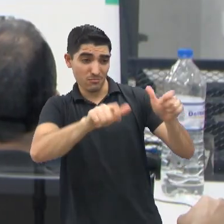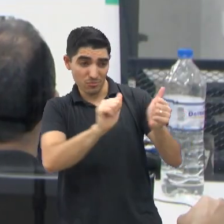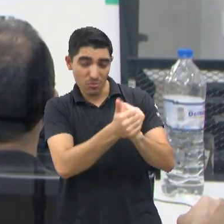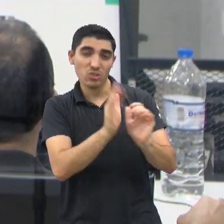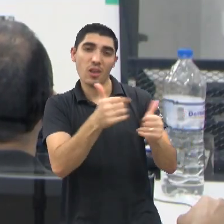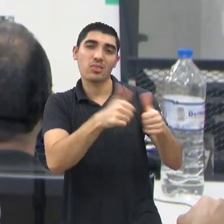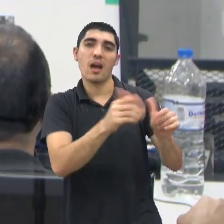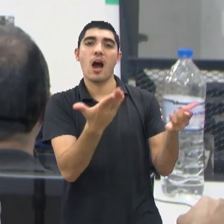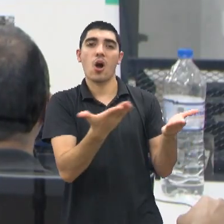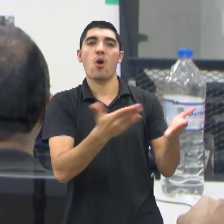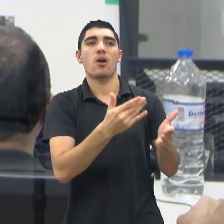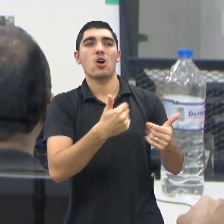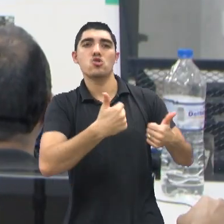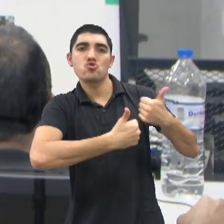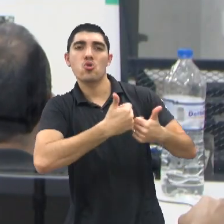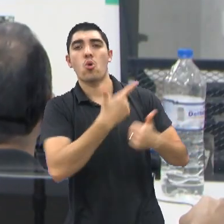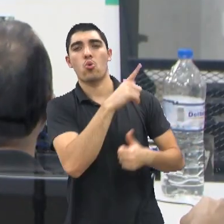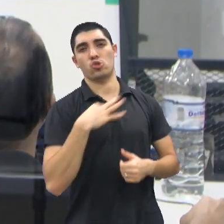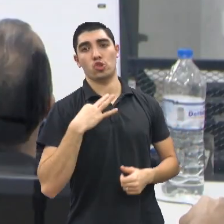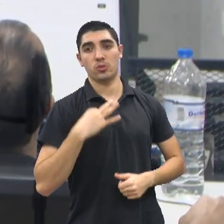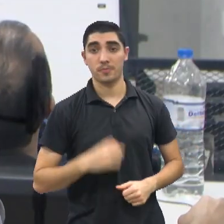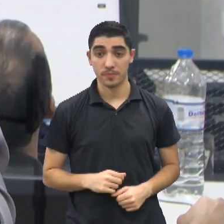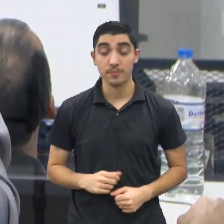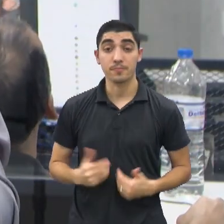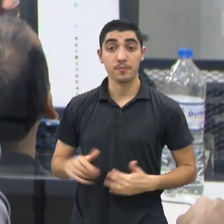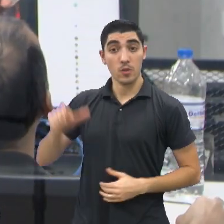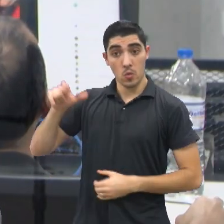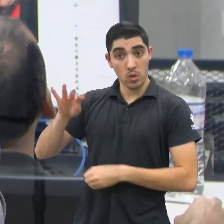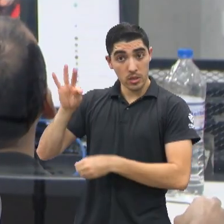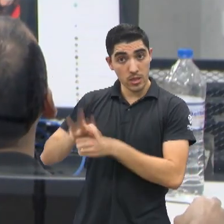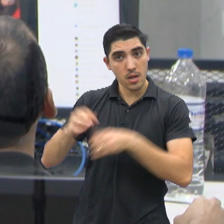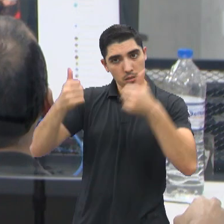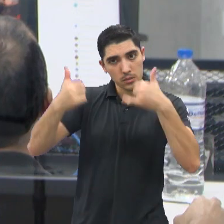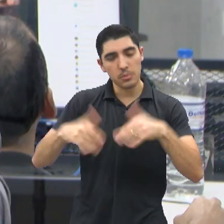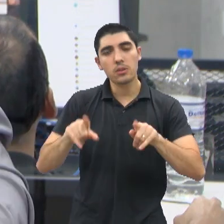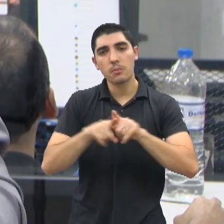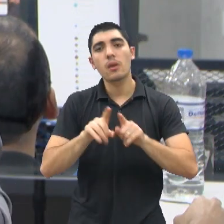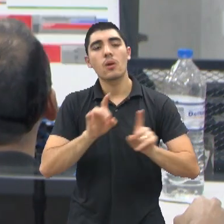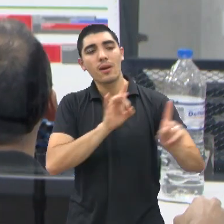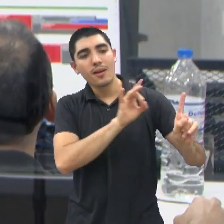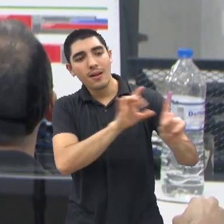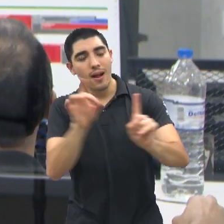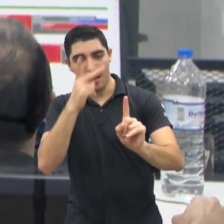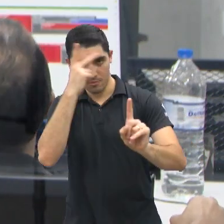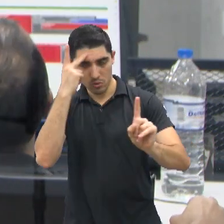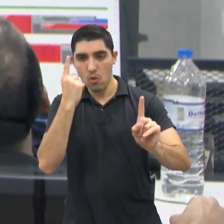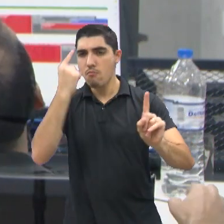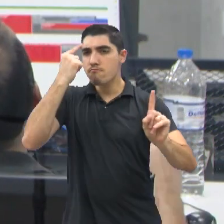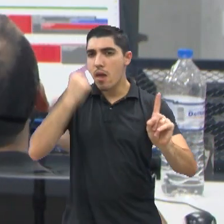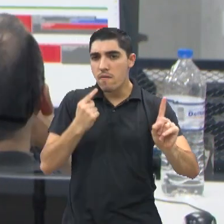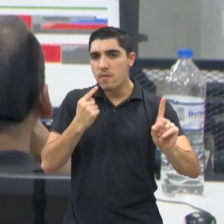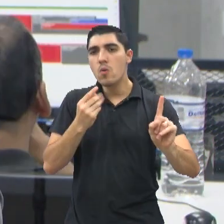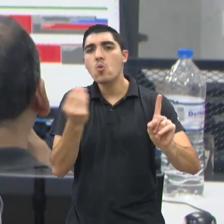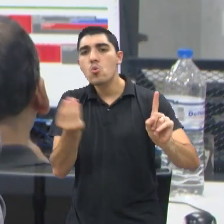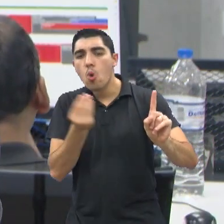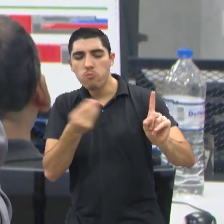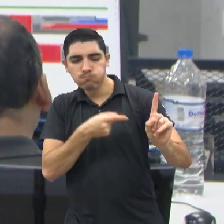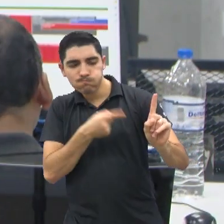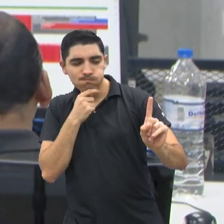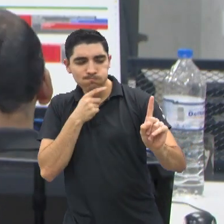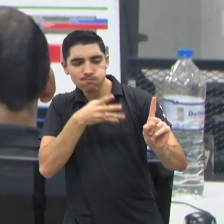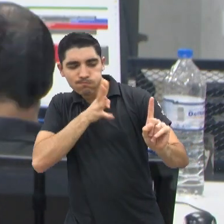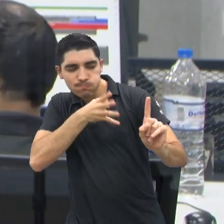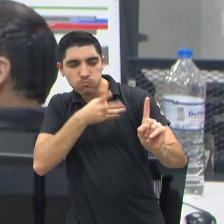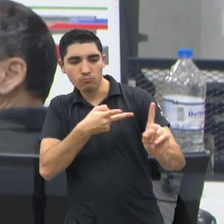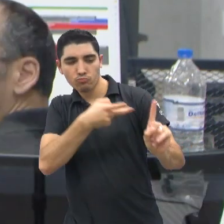momento o técnico da Águia ainda comentou sobre o perfil dos jogadores que serão contratados para ele A ideia é ter